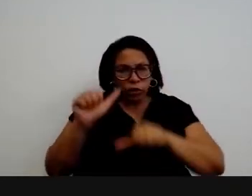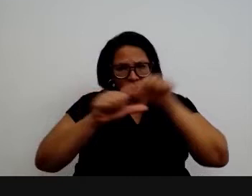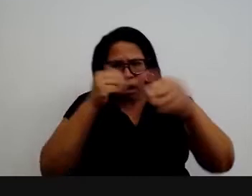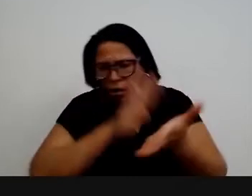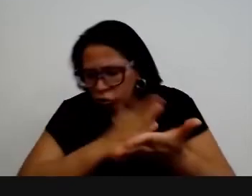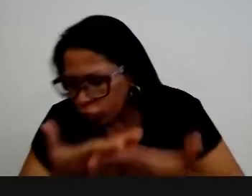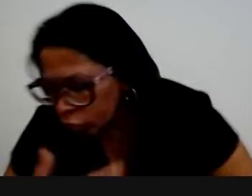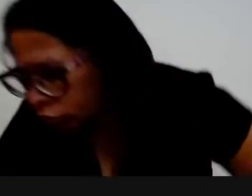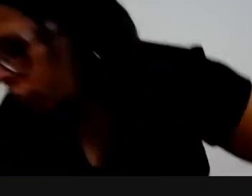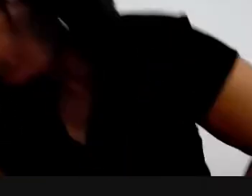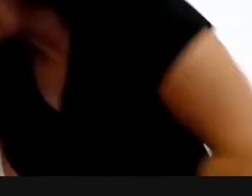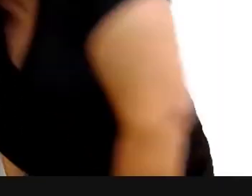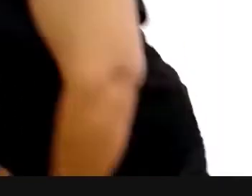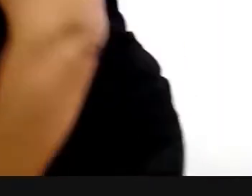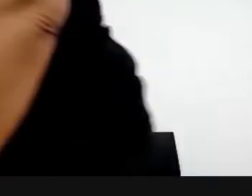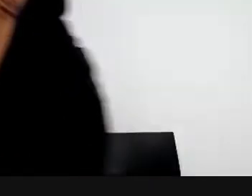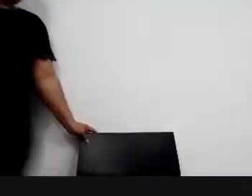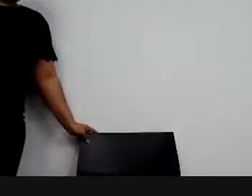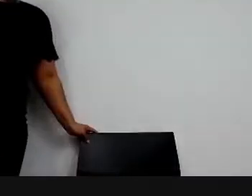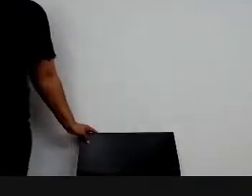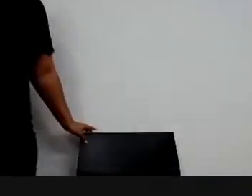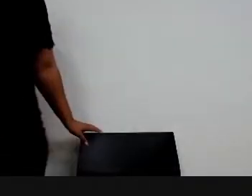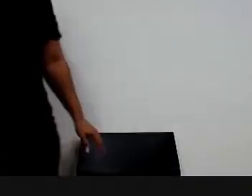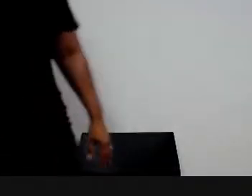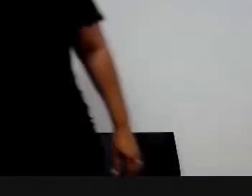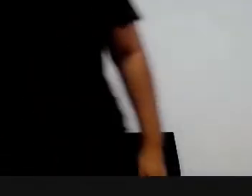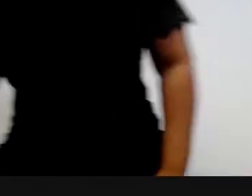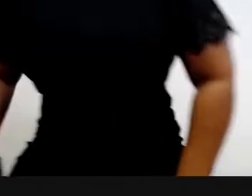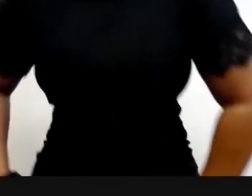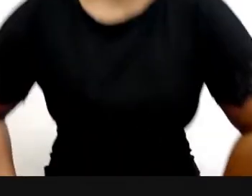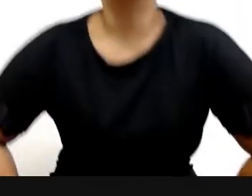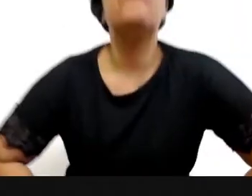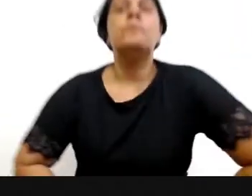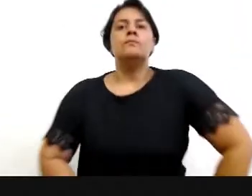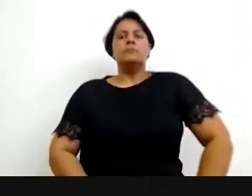Se não quiser ficar na sua sala, você não fica. Você pode fazer o que você quiser, você só não vai ter recurso. Ok.